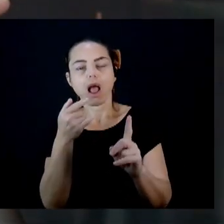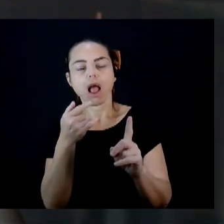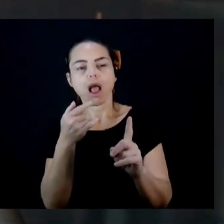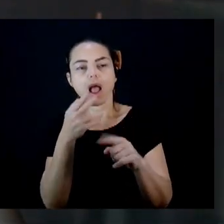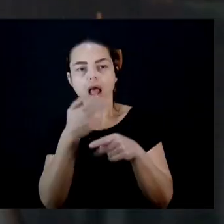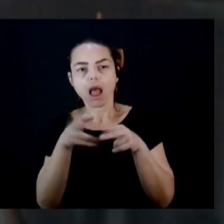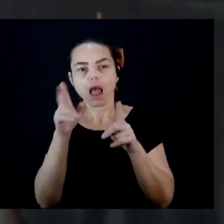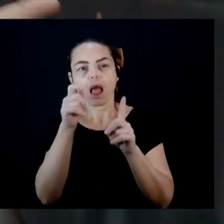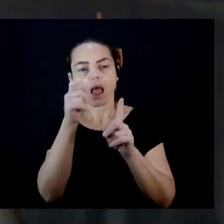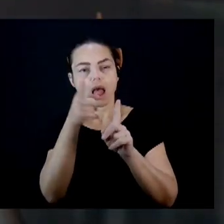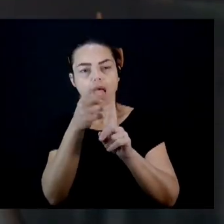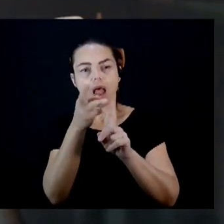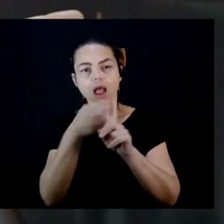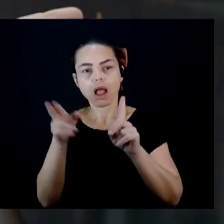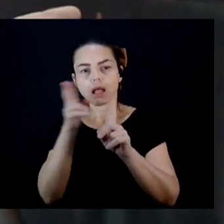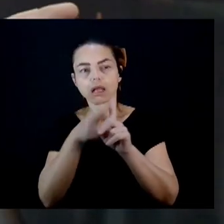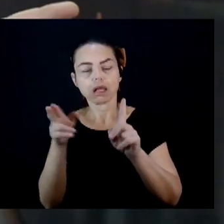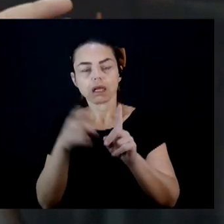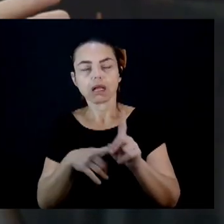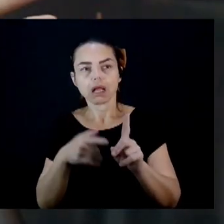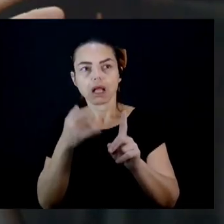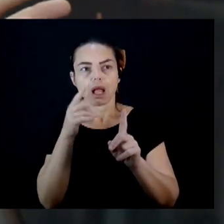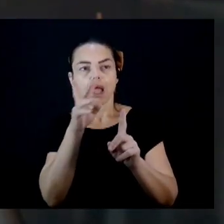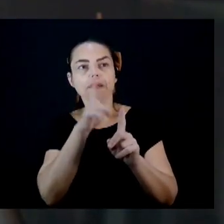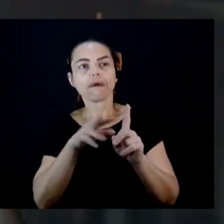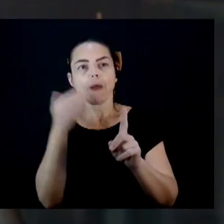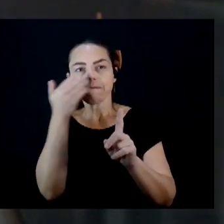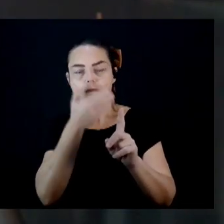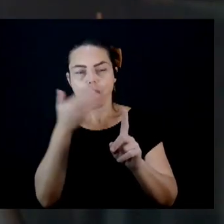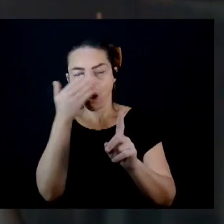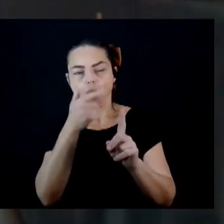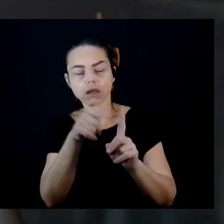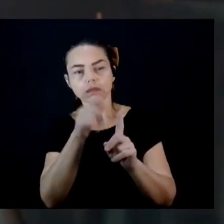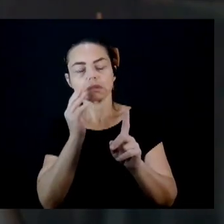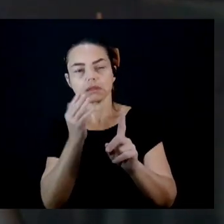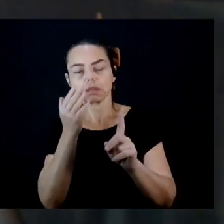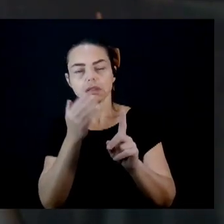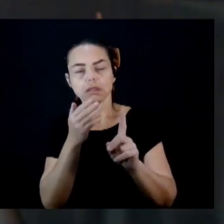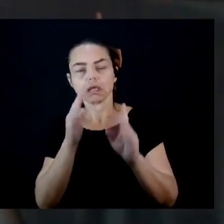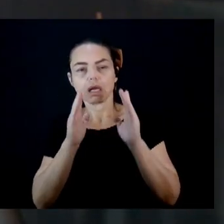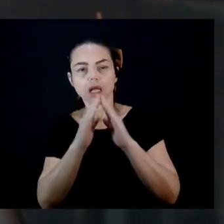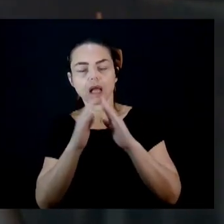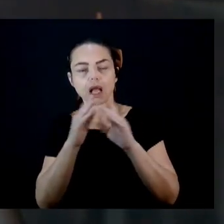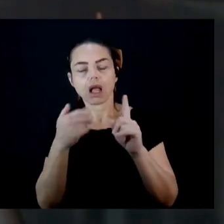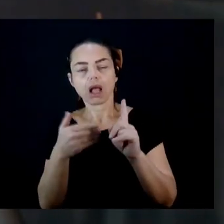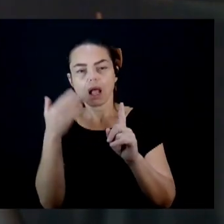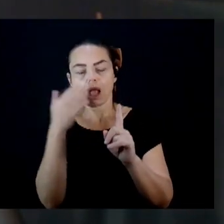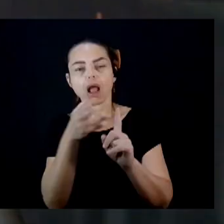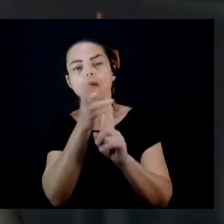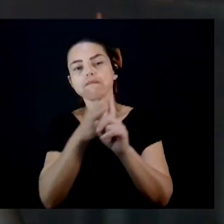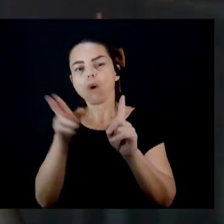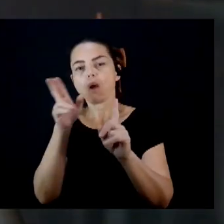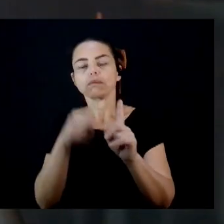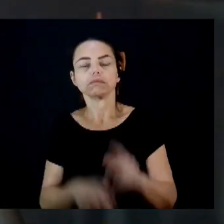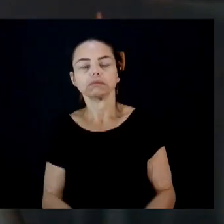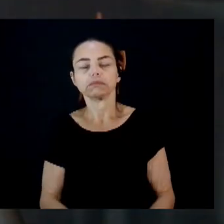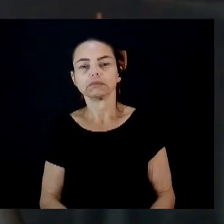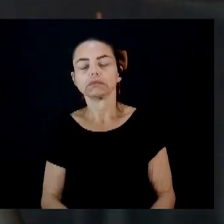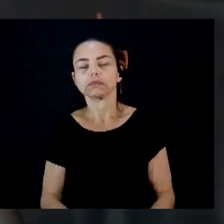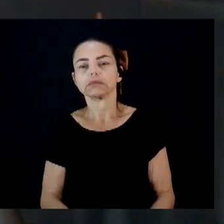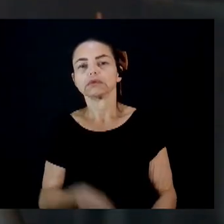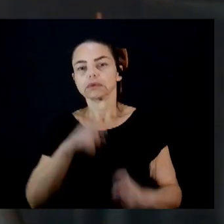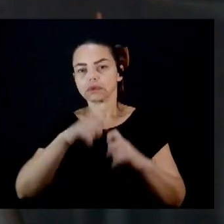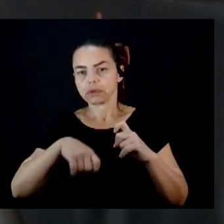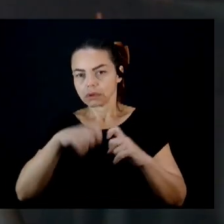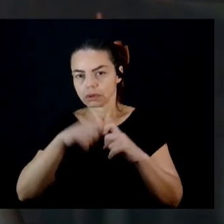praça pública. Chocante. Chocante. Nossa, você fica até meio preocupada. Quando o sexo cai nesse lugar,